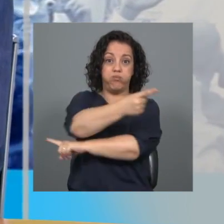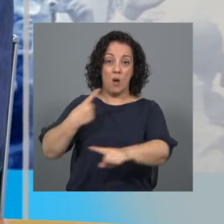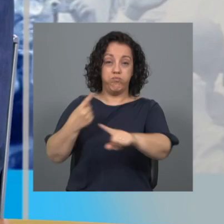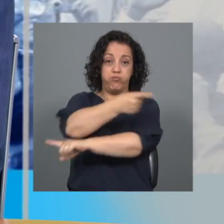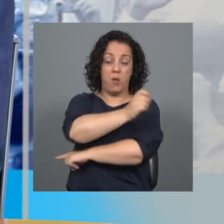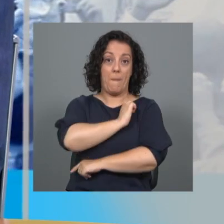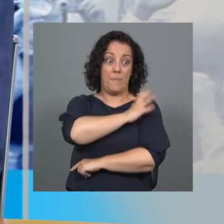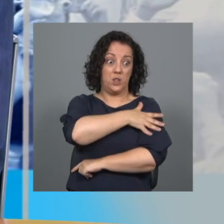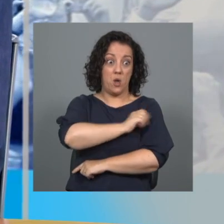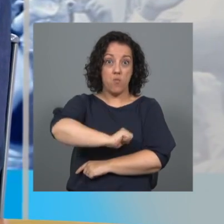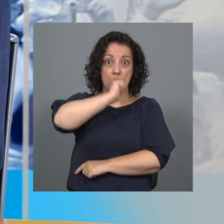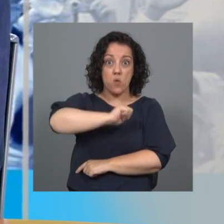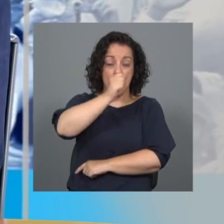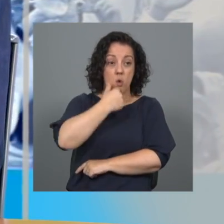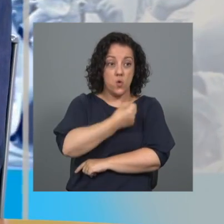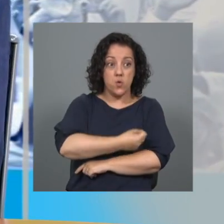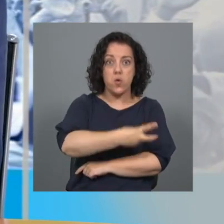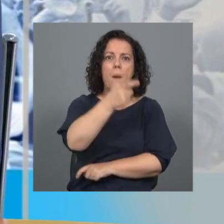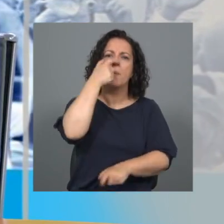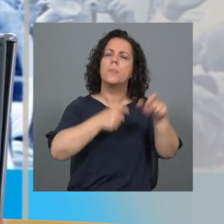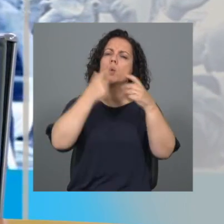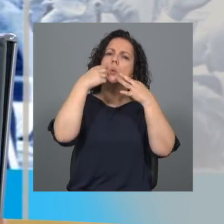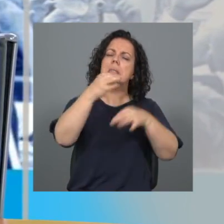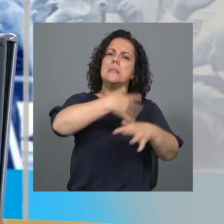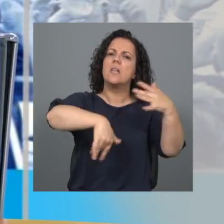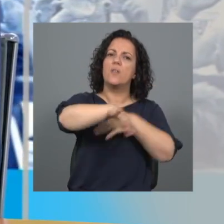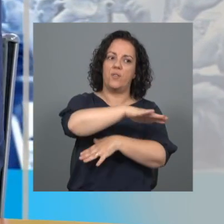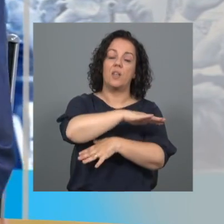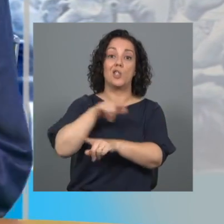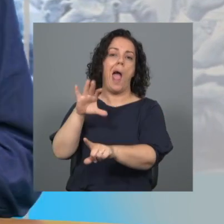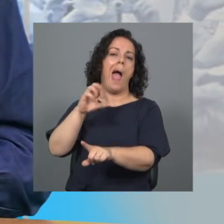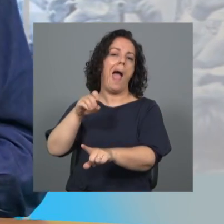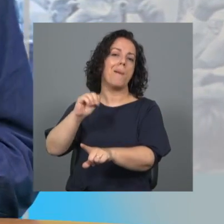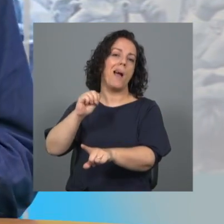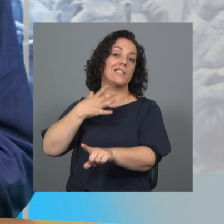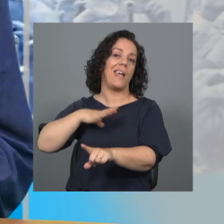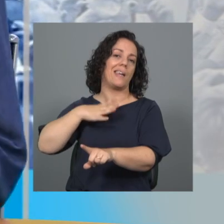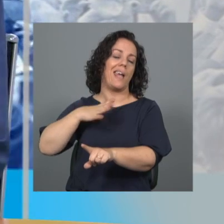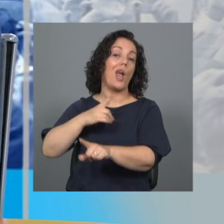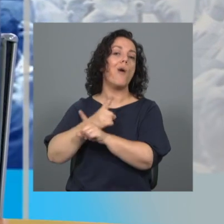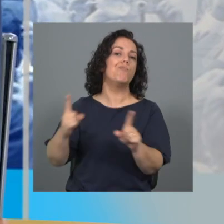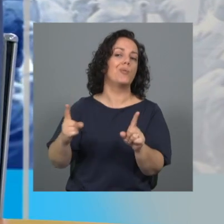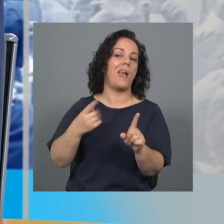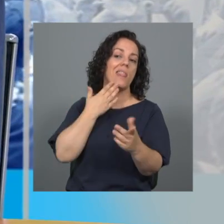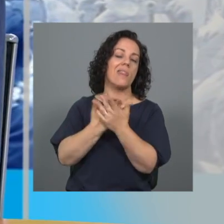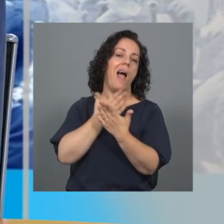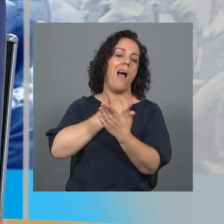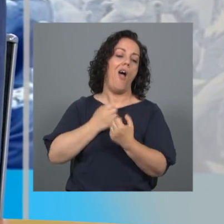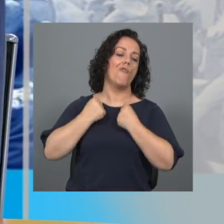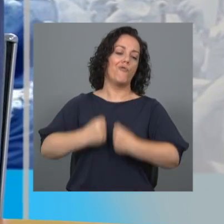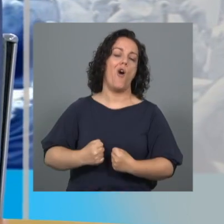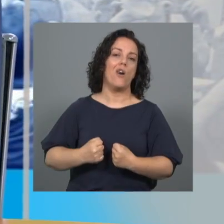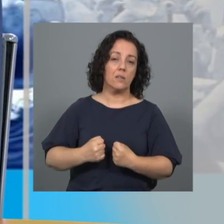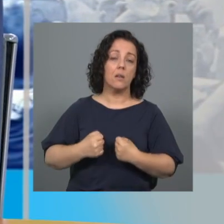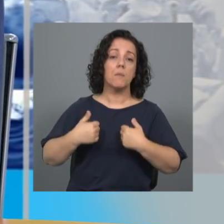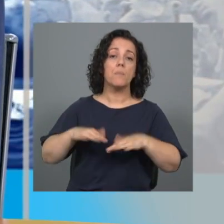tantas vítimas, muitas vítimas civis, que é também o que o Hamas pretende, porque sabe que assim consegue fortalecer a sua posição, mas